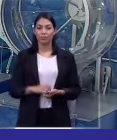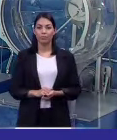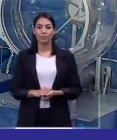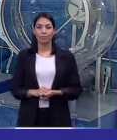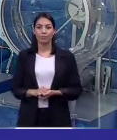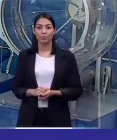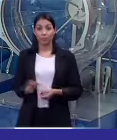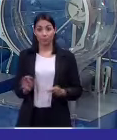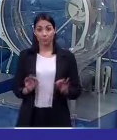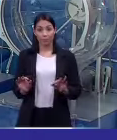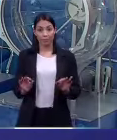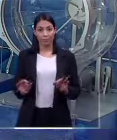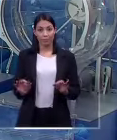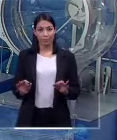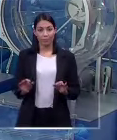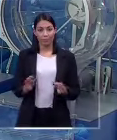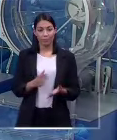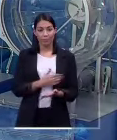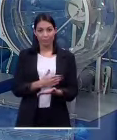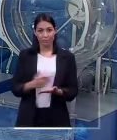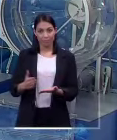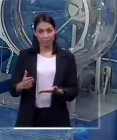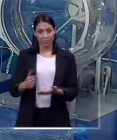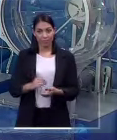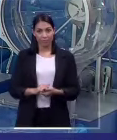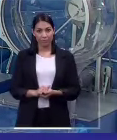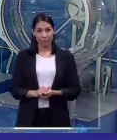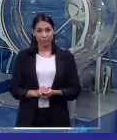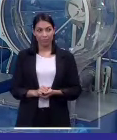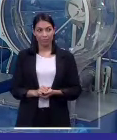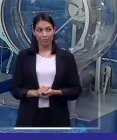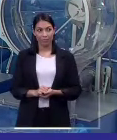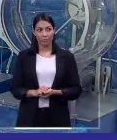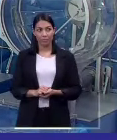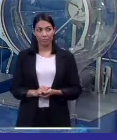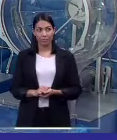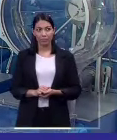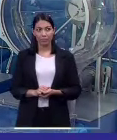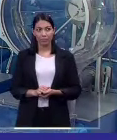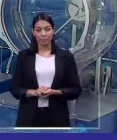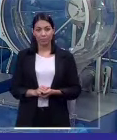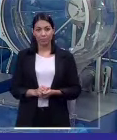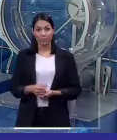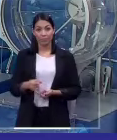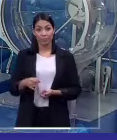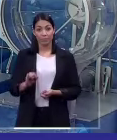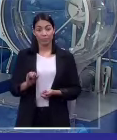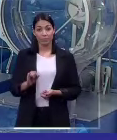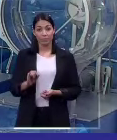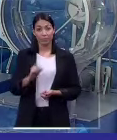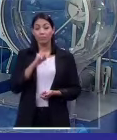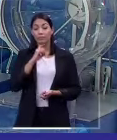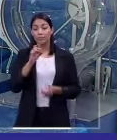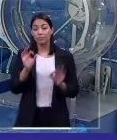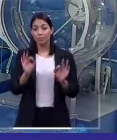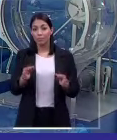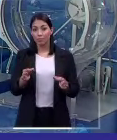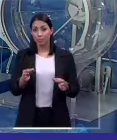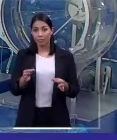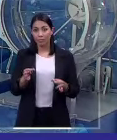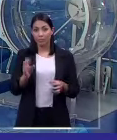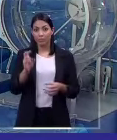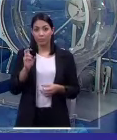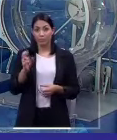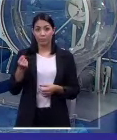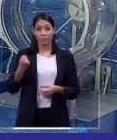R$ 3.234.226,09. Tudo pronto? Vamos começar? Ah, se o prêmio não sair, se ninguém acertar as cinco dezenas, o prêmio acumula